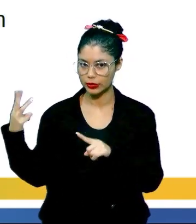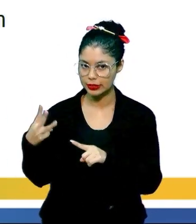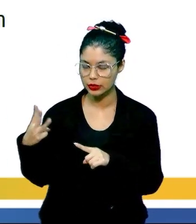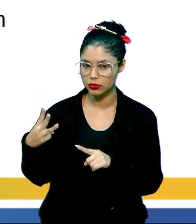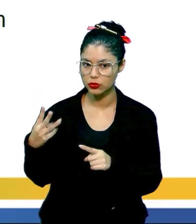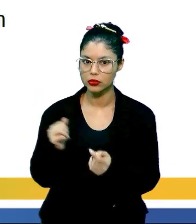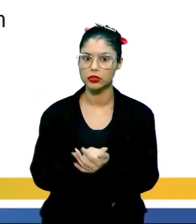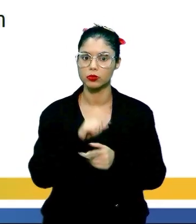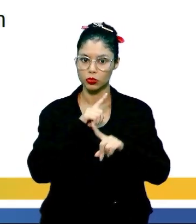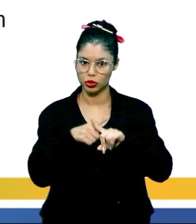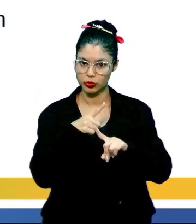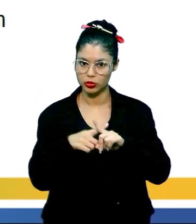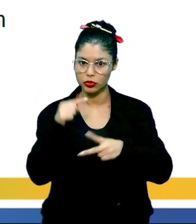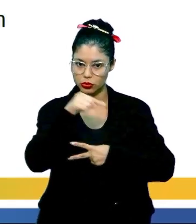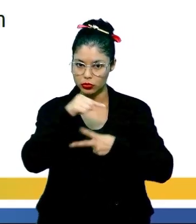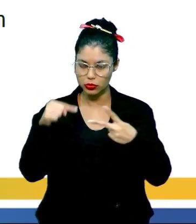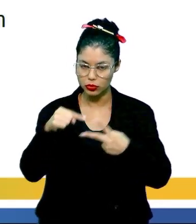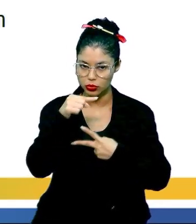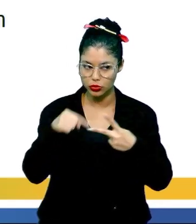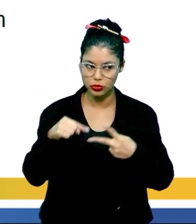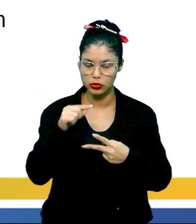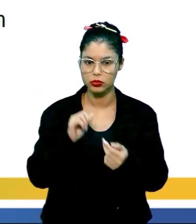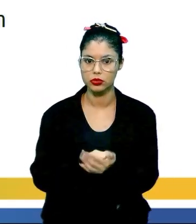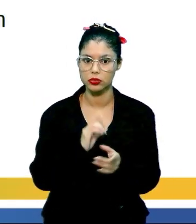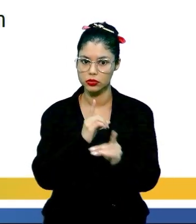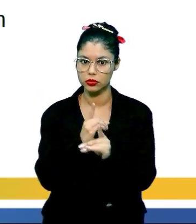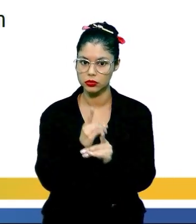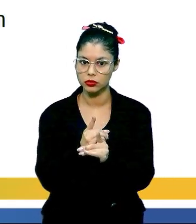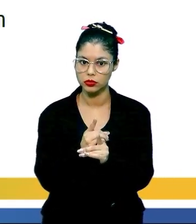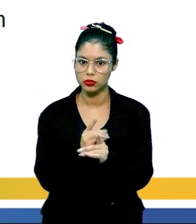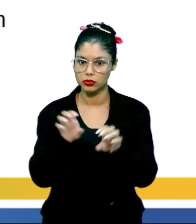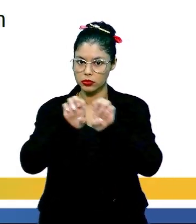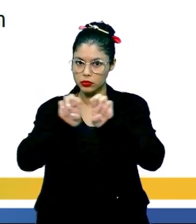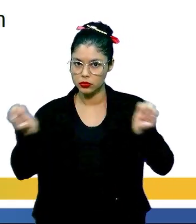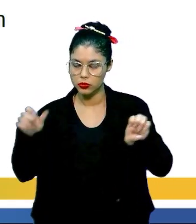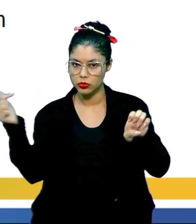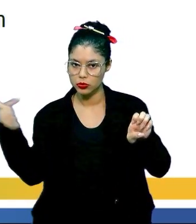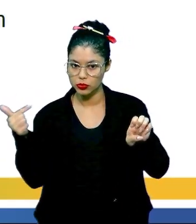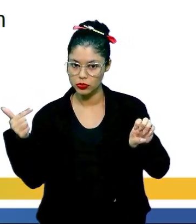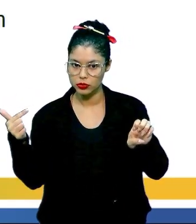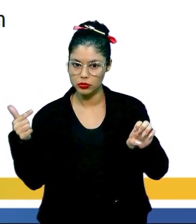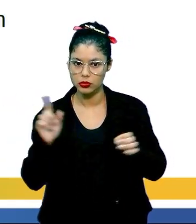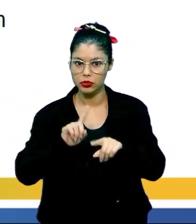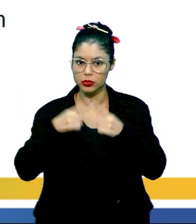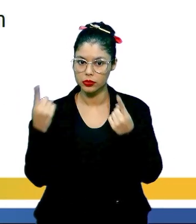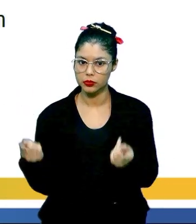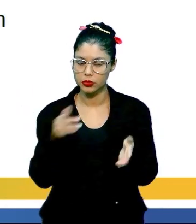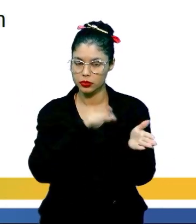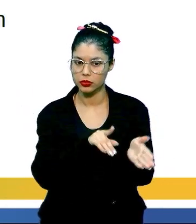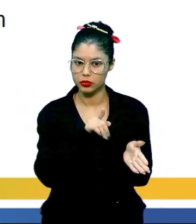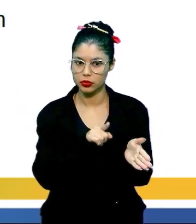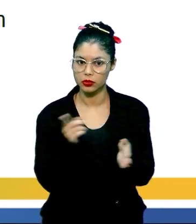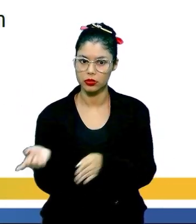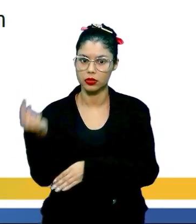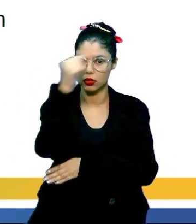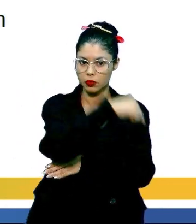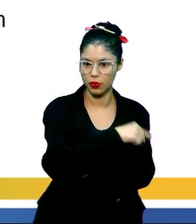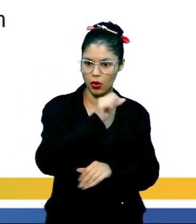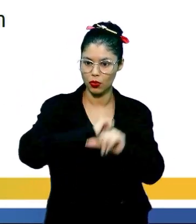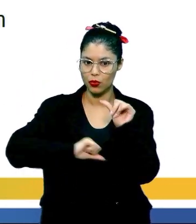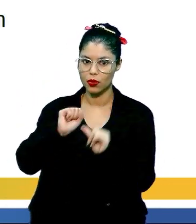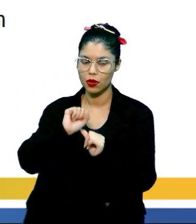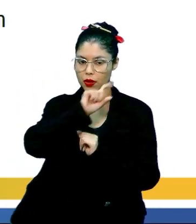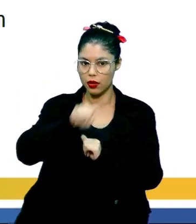terceiro. Multiplicando os termos entre si, eu vou encontrar uma equação do segundo grau. Mas ao passar esse valor para cá,